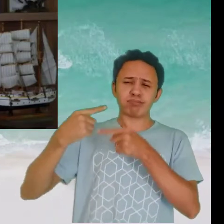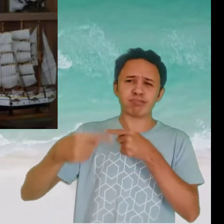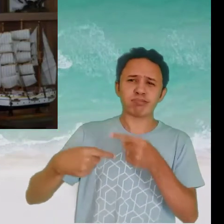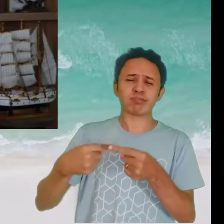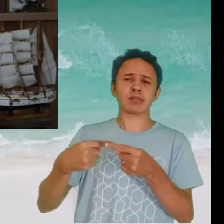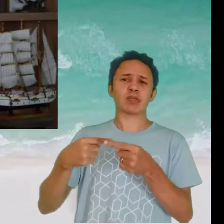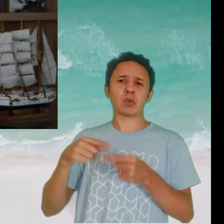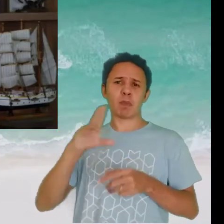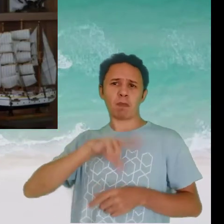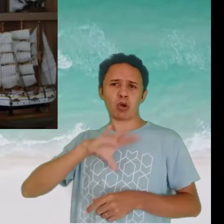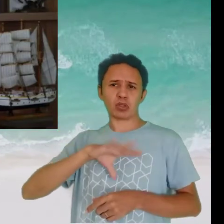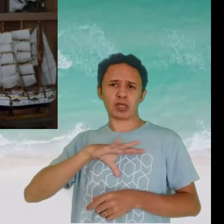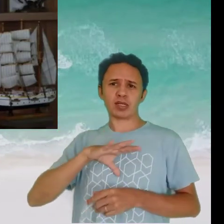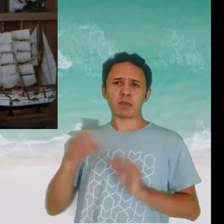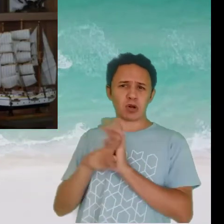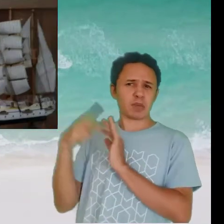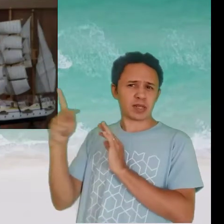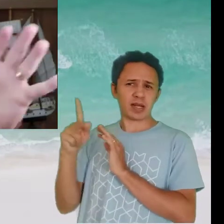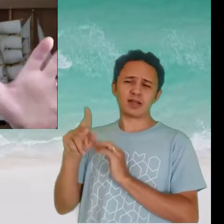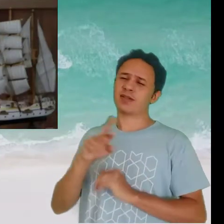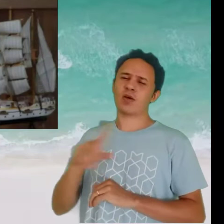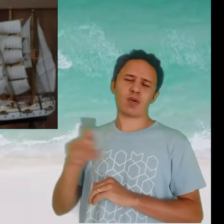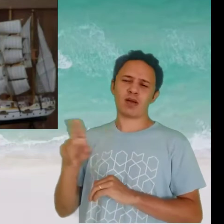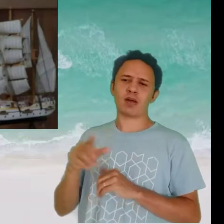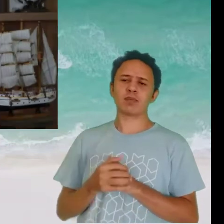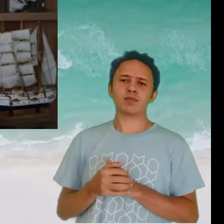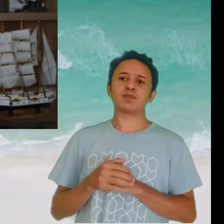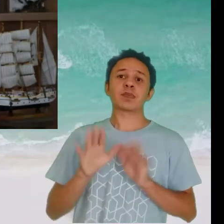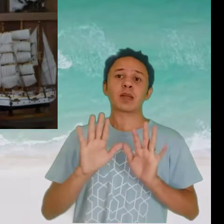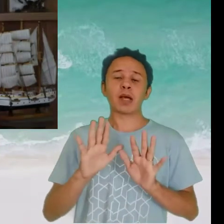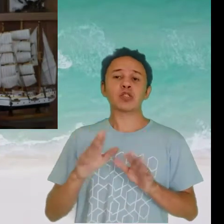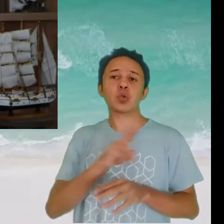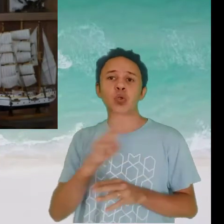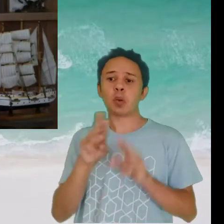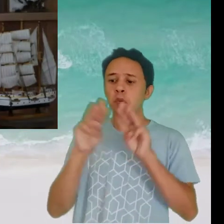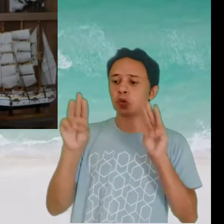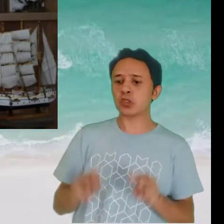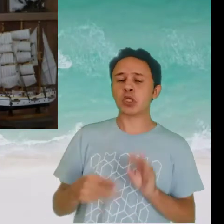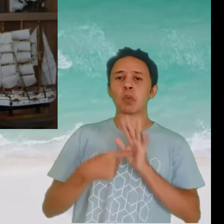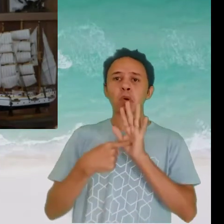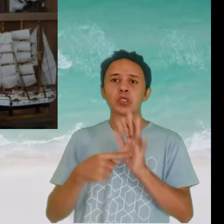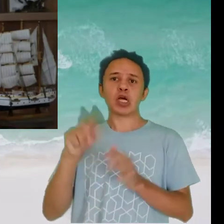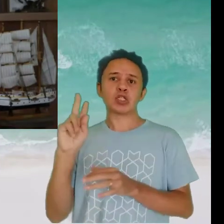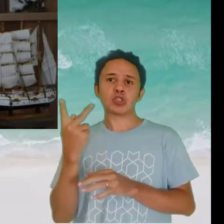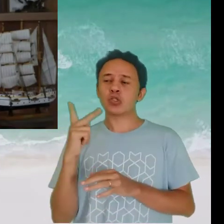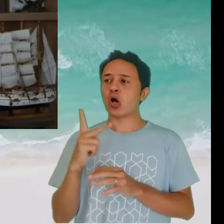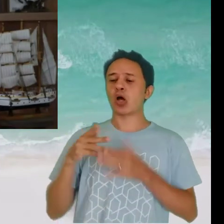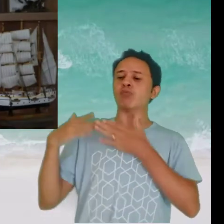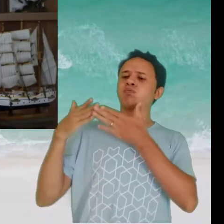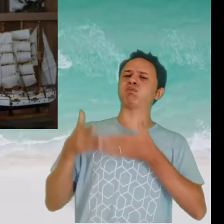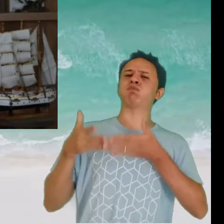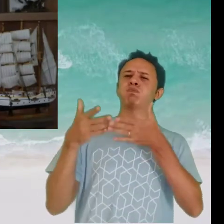descendentes dos portugueses não pertence mais a eles. Mas não tema. Talvez o nome do museu que vai contar a história das grandes